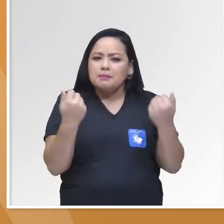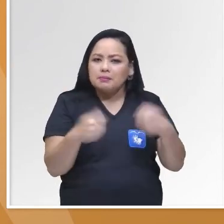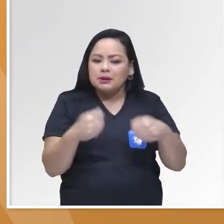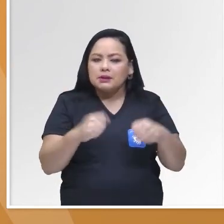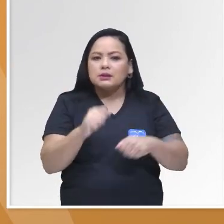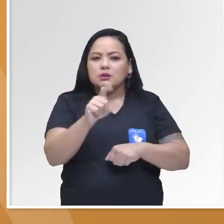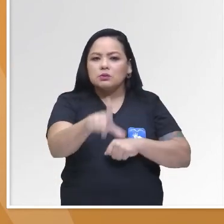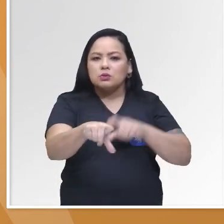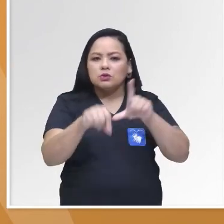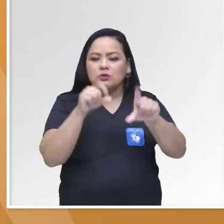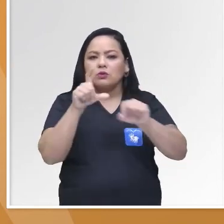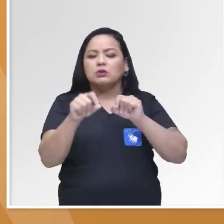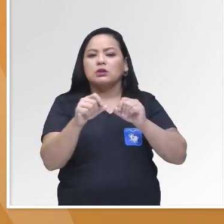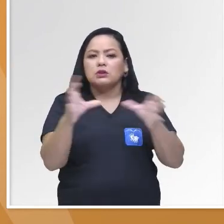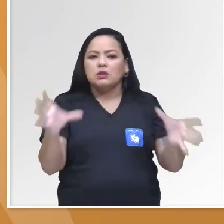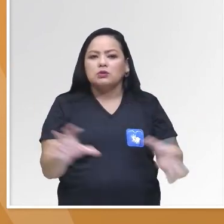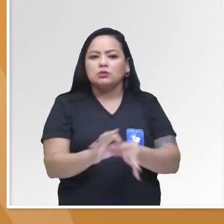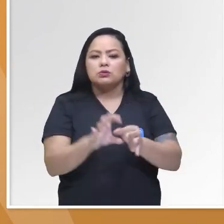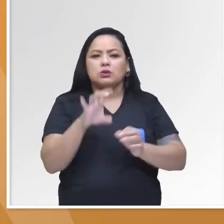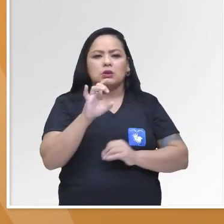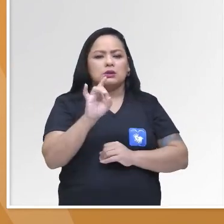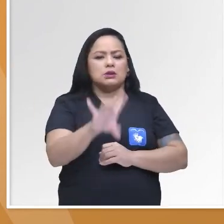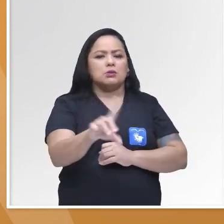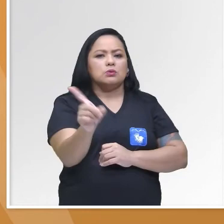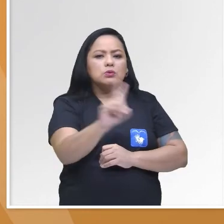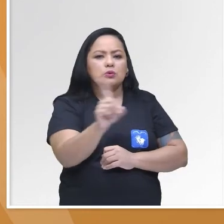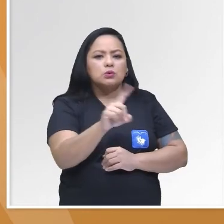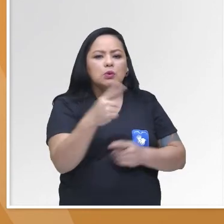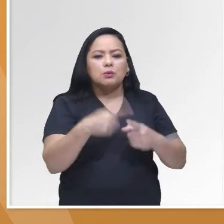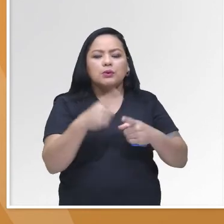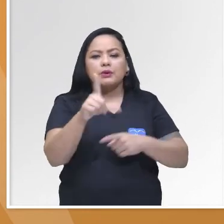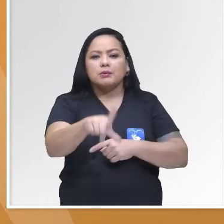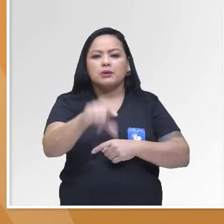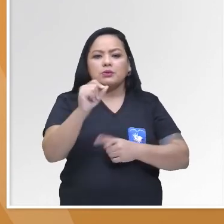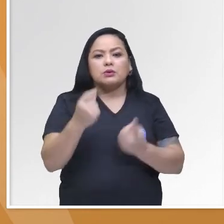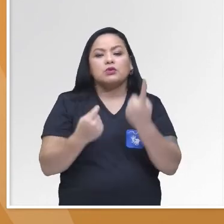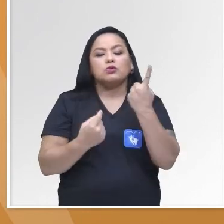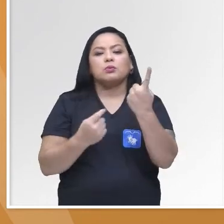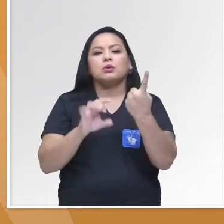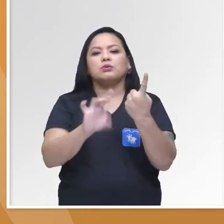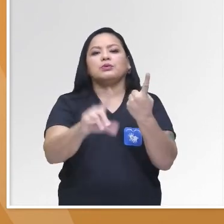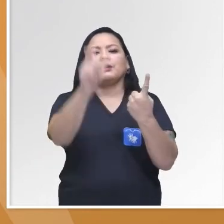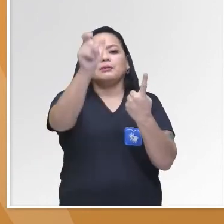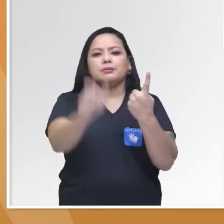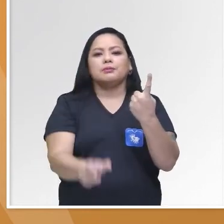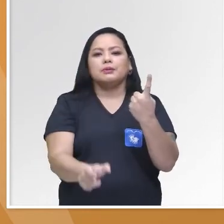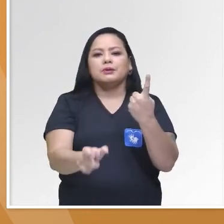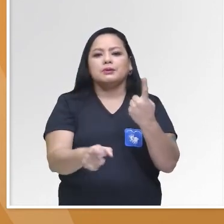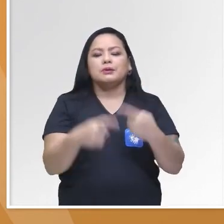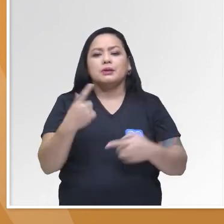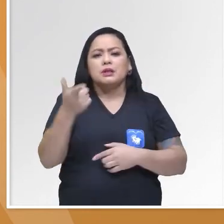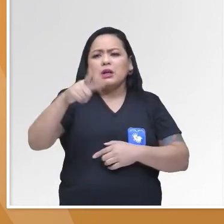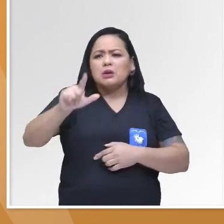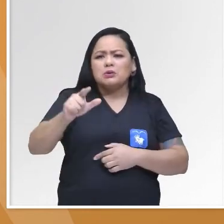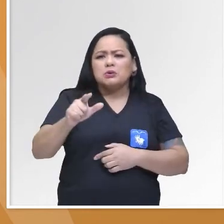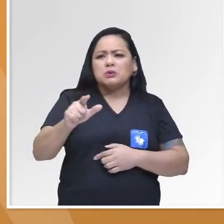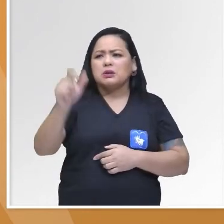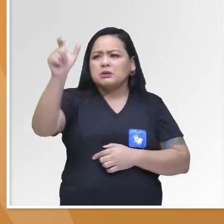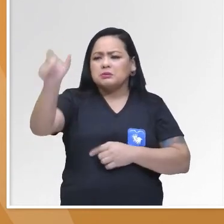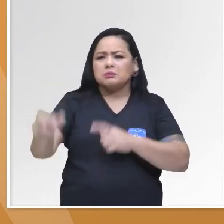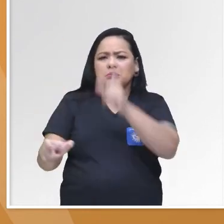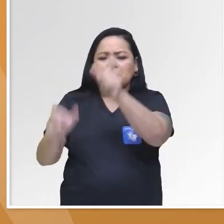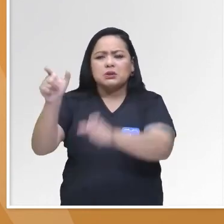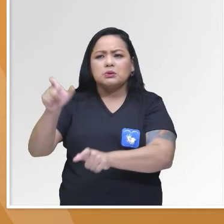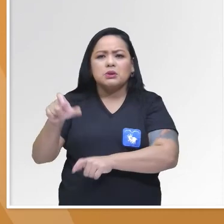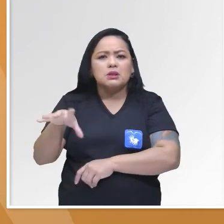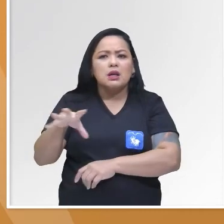tomar decisões, e não somente seja uma decisão de uma única pessoa e que as outras apenas